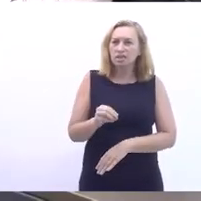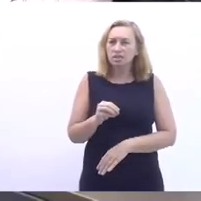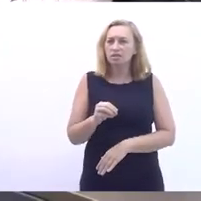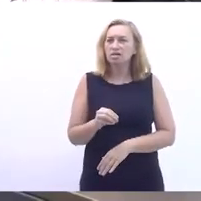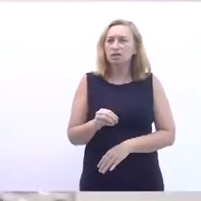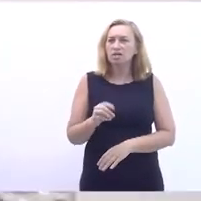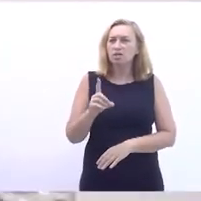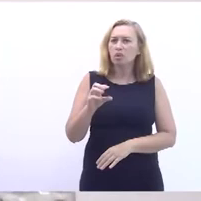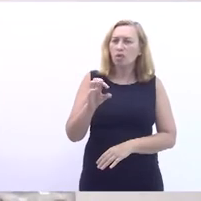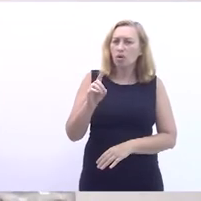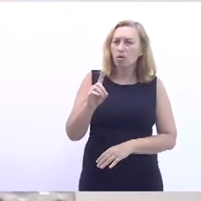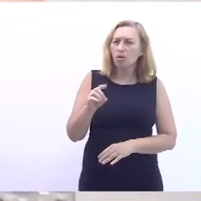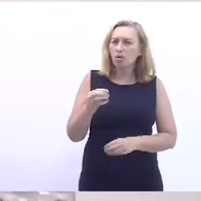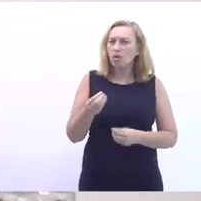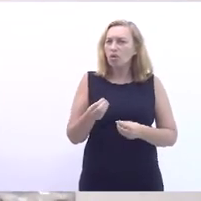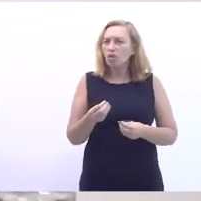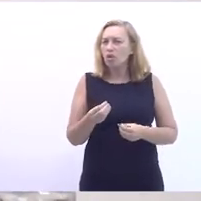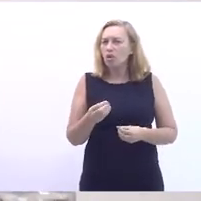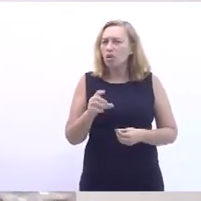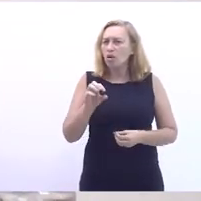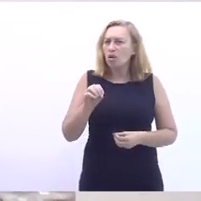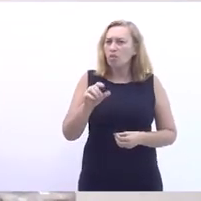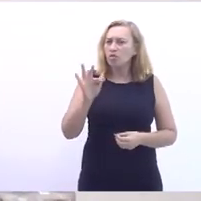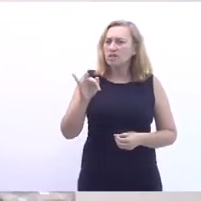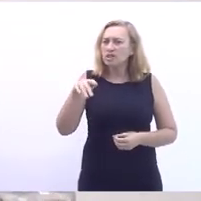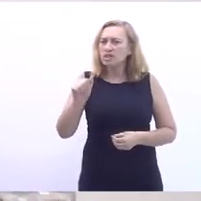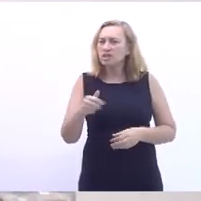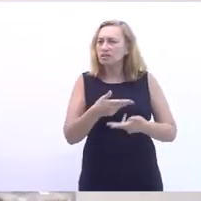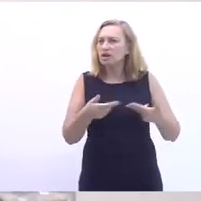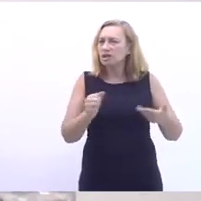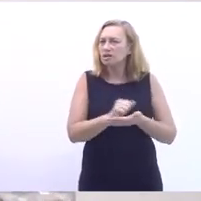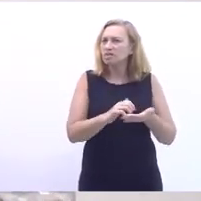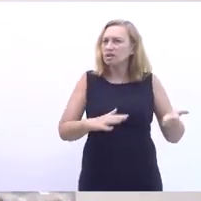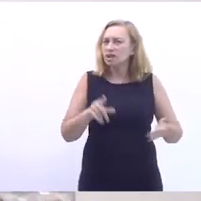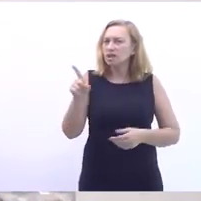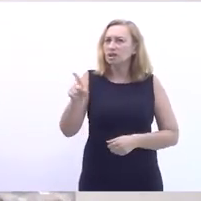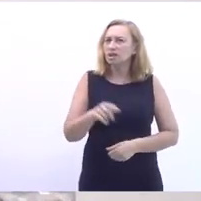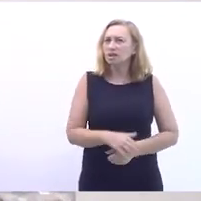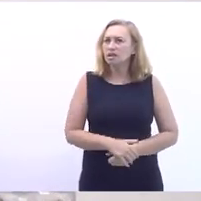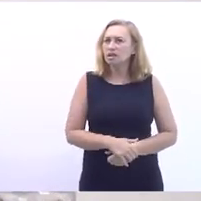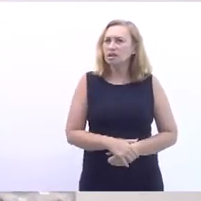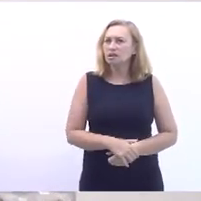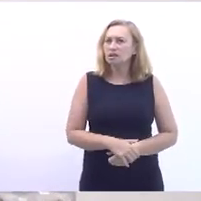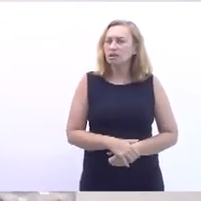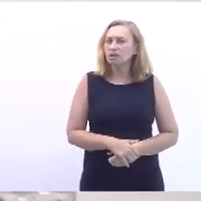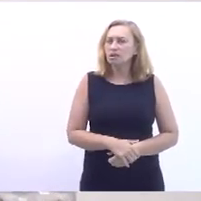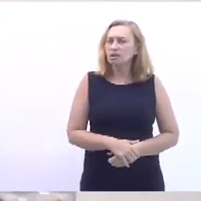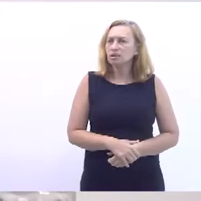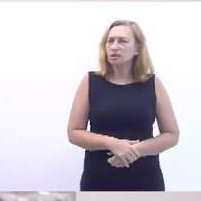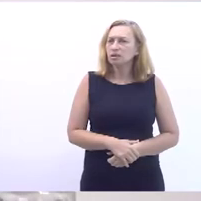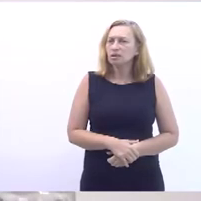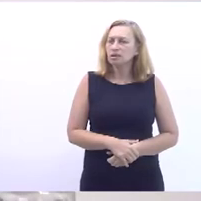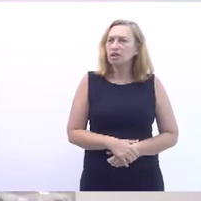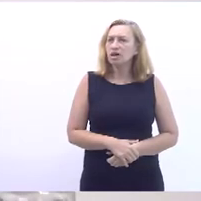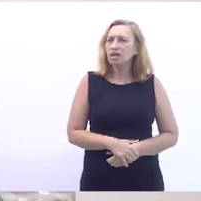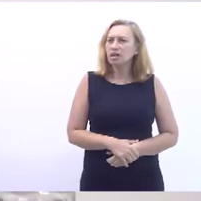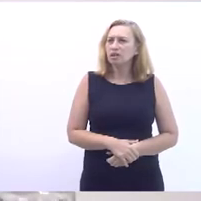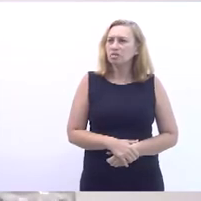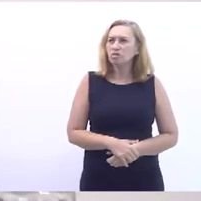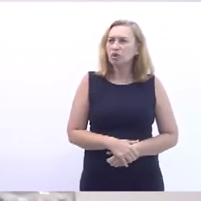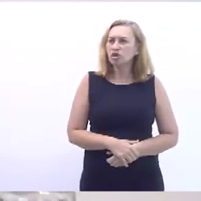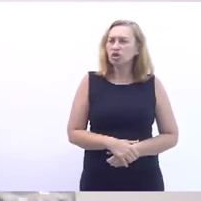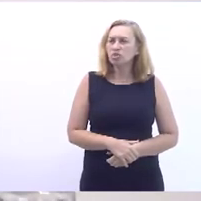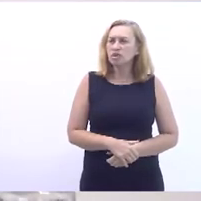de cartaz vai ter um monte de atividades aí venda de camisa e